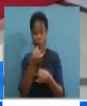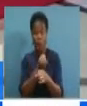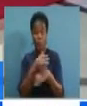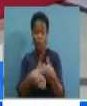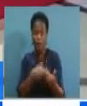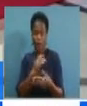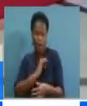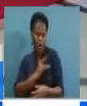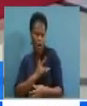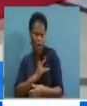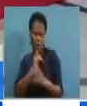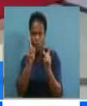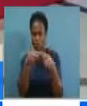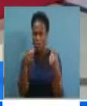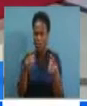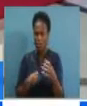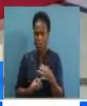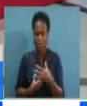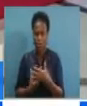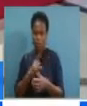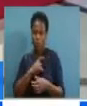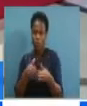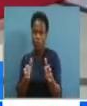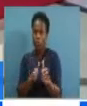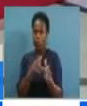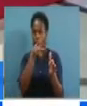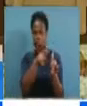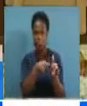música tocou o coração de todos durante a cerimónia.